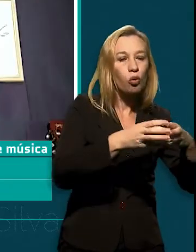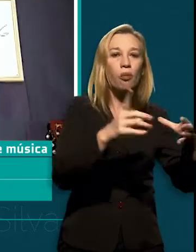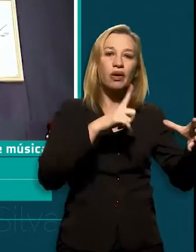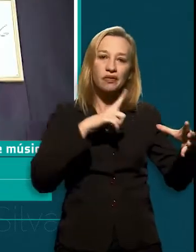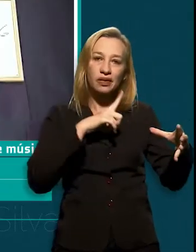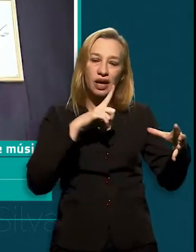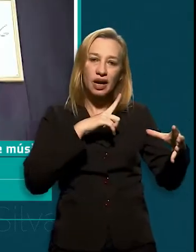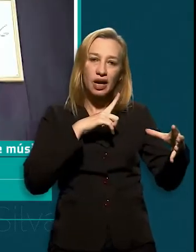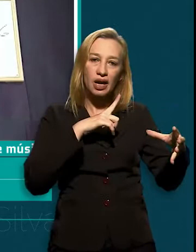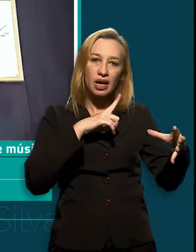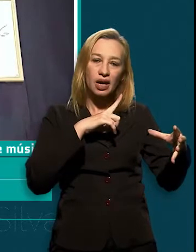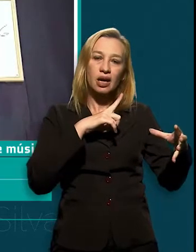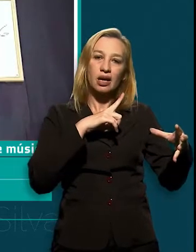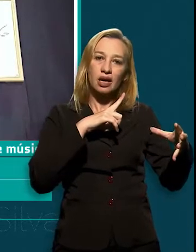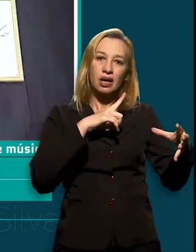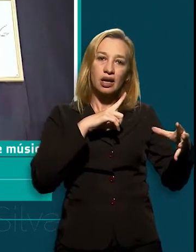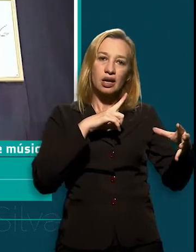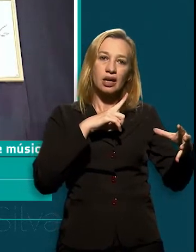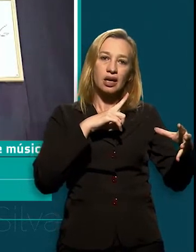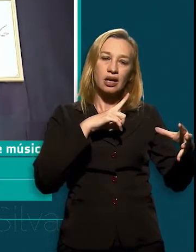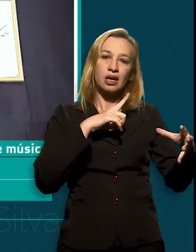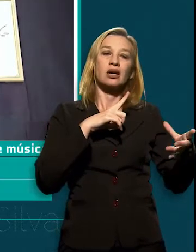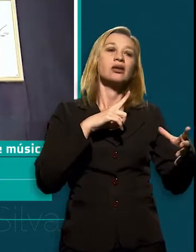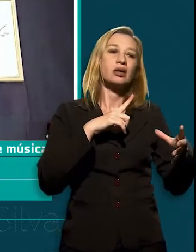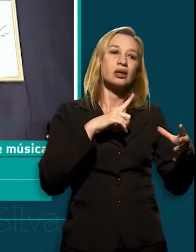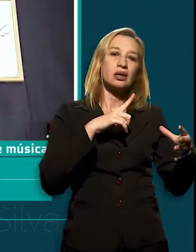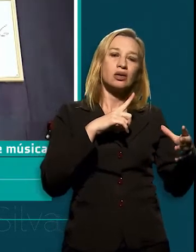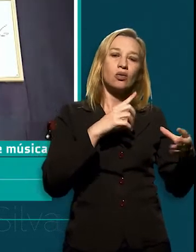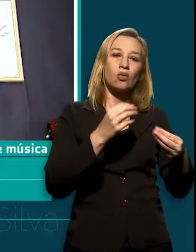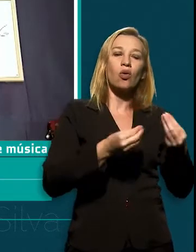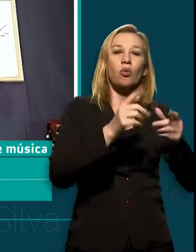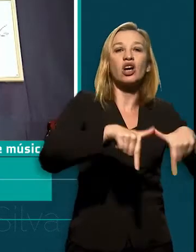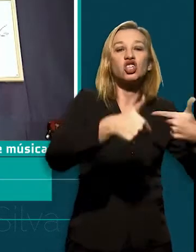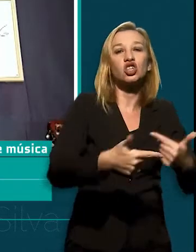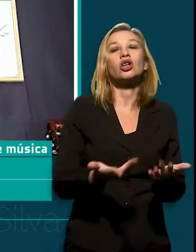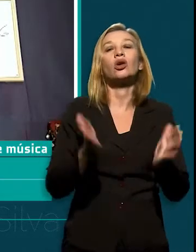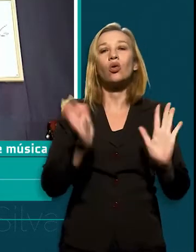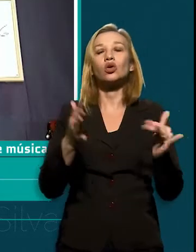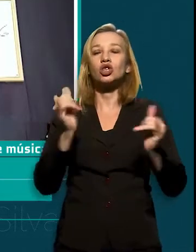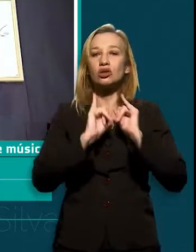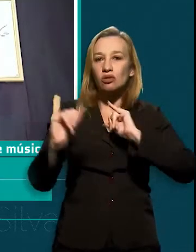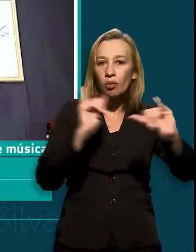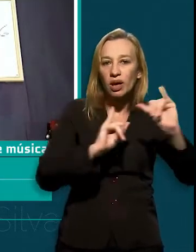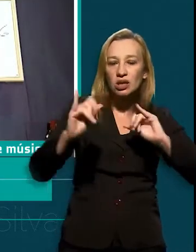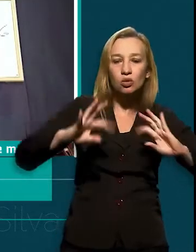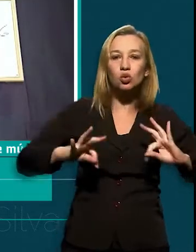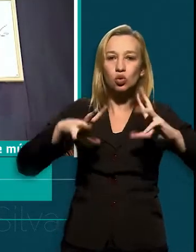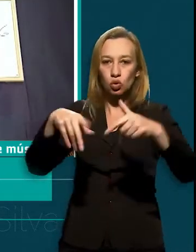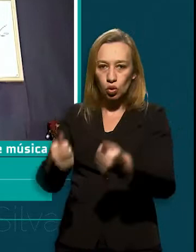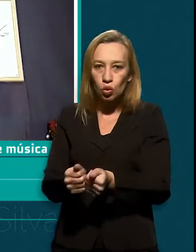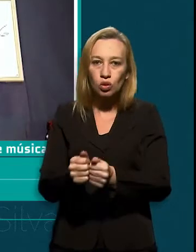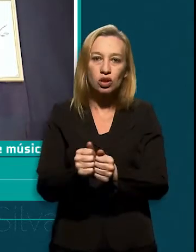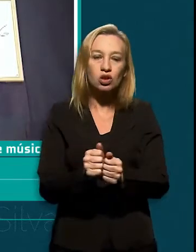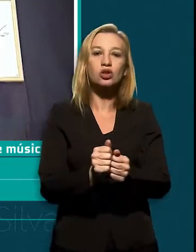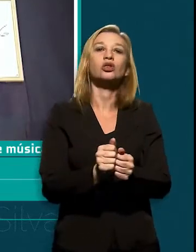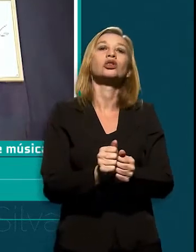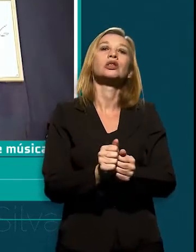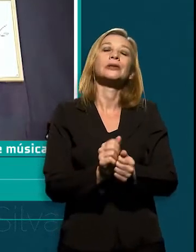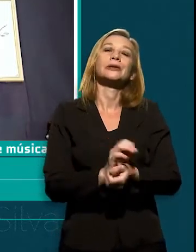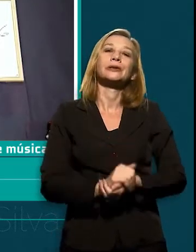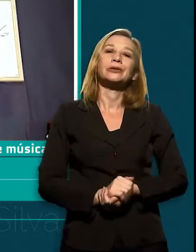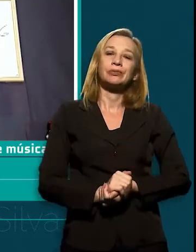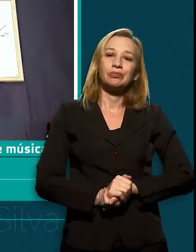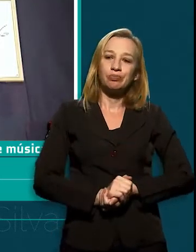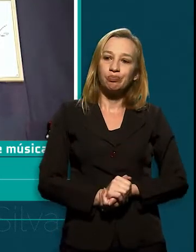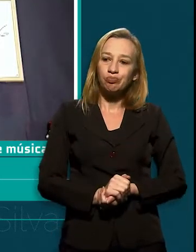né? Então, hoje eu me preocupo muito mais em colocar todas as minhas informações conectado